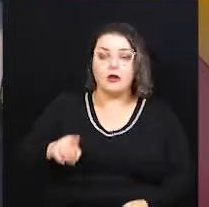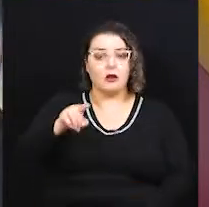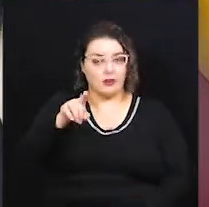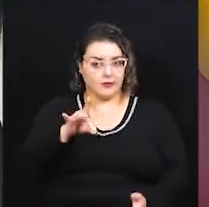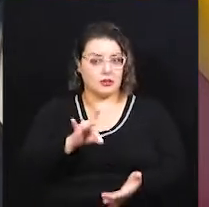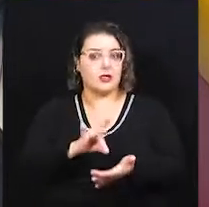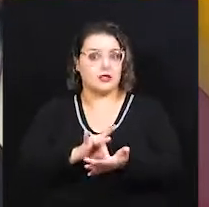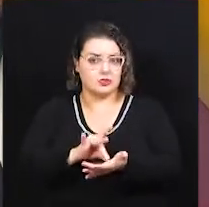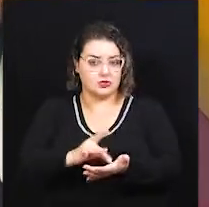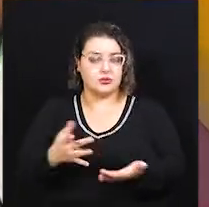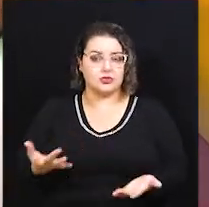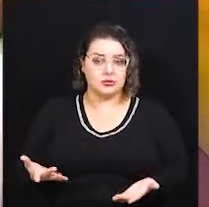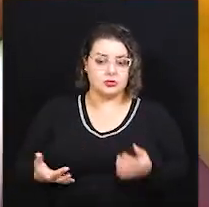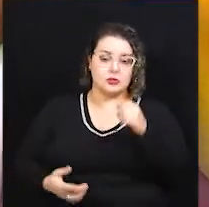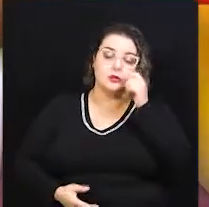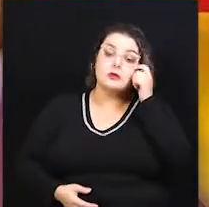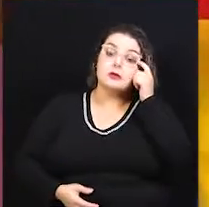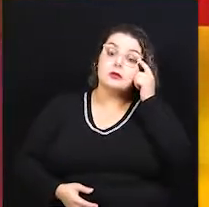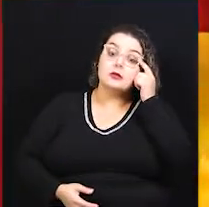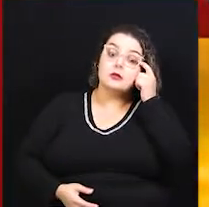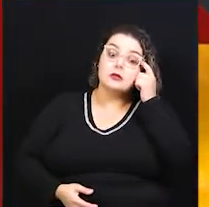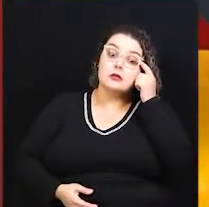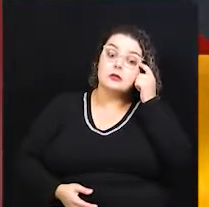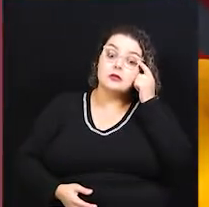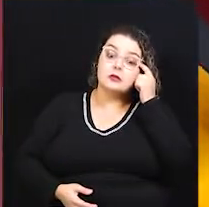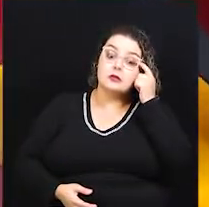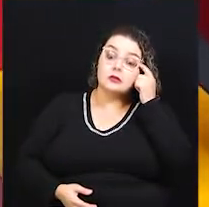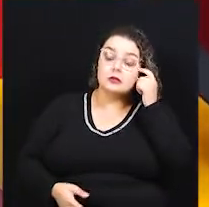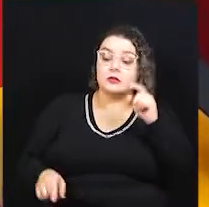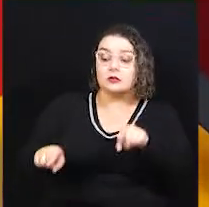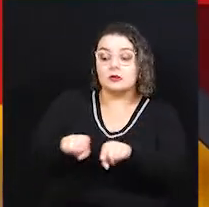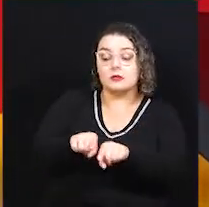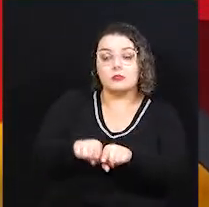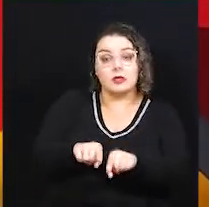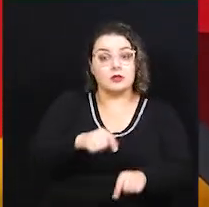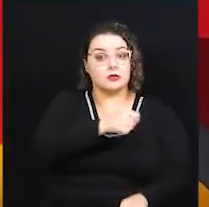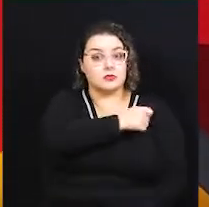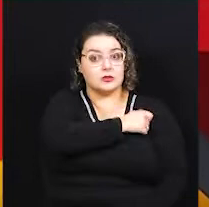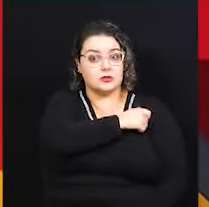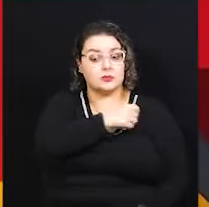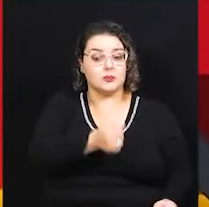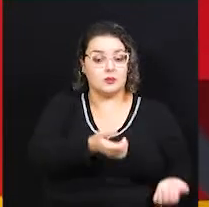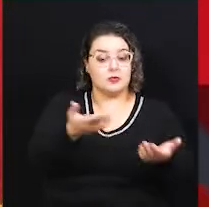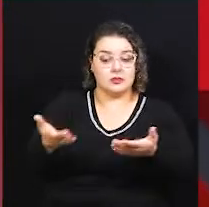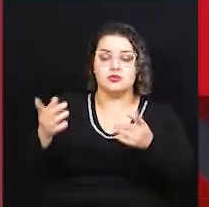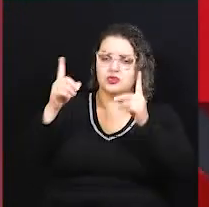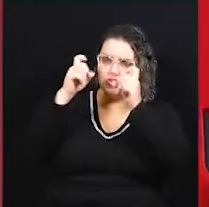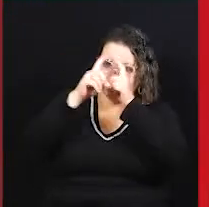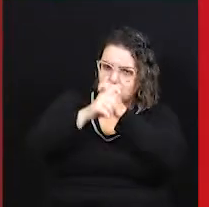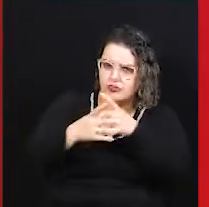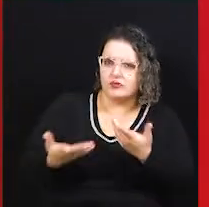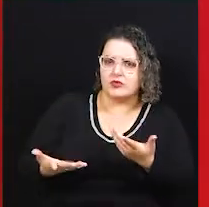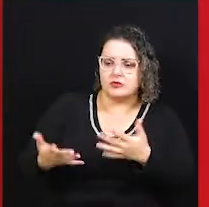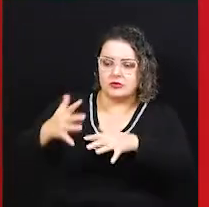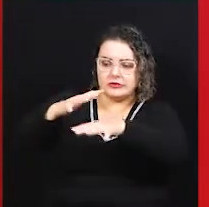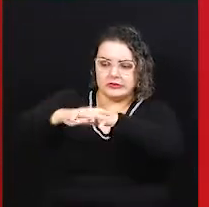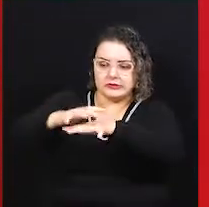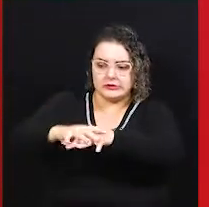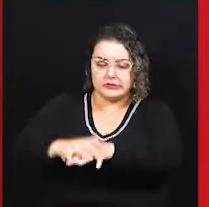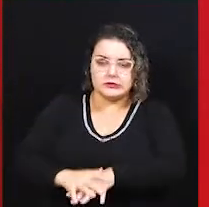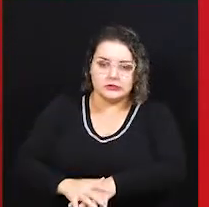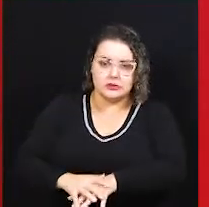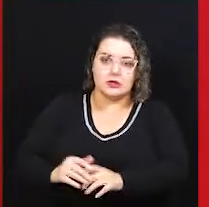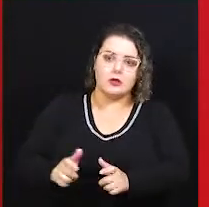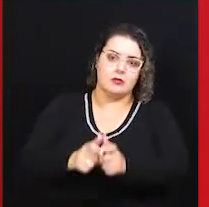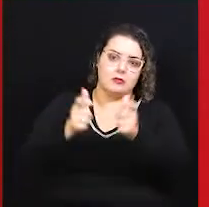É verdade. E, ao mesmo tempo, muitas vezes os alunos, por apresentarem bastante dificuldades nas exatas,